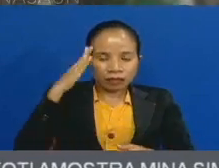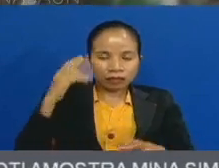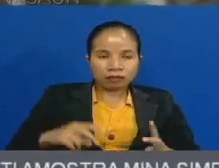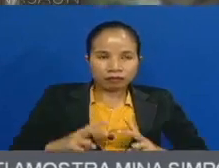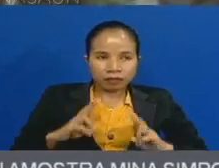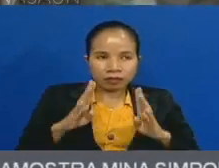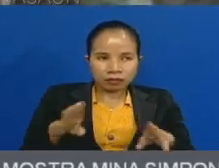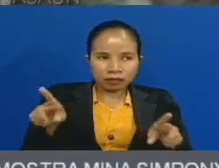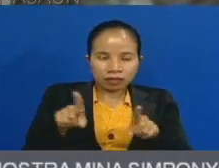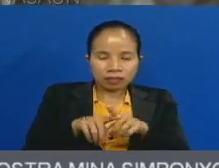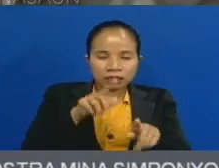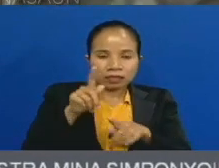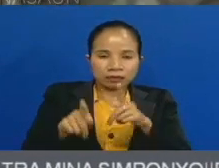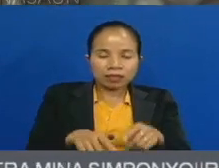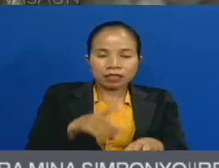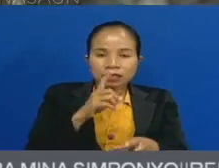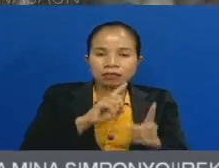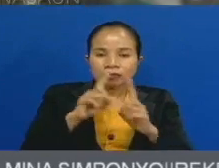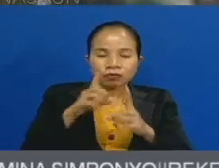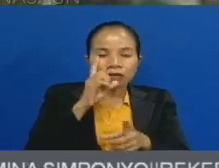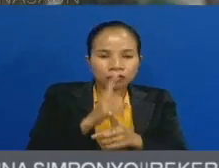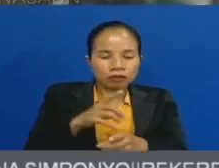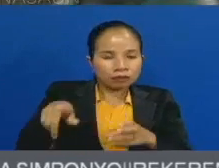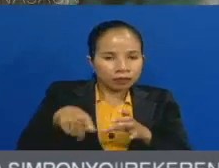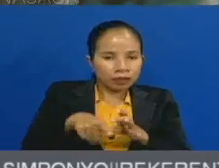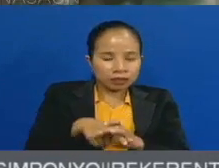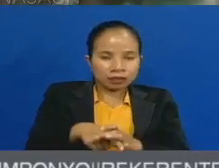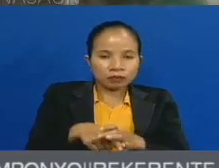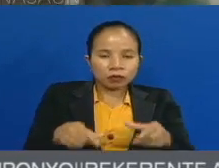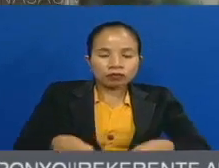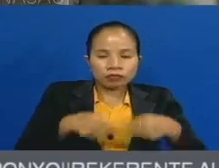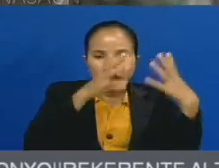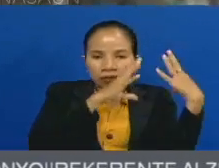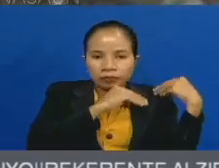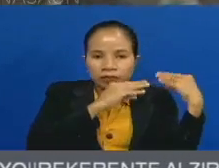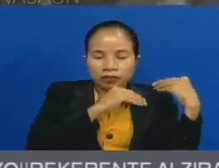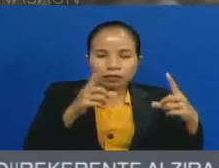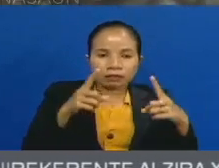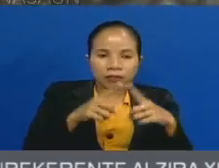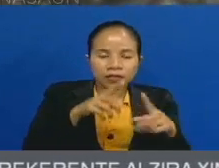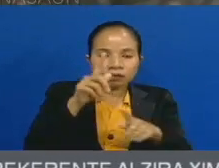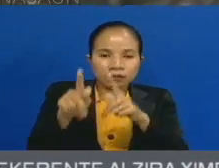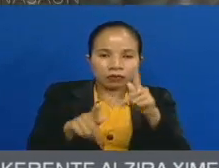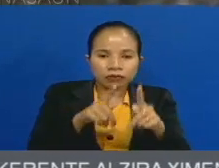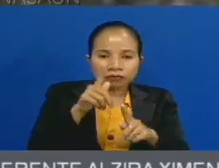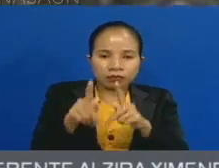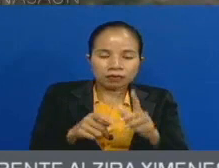saudoso, hanesang emeida nebe honesto, no ia criatividade, rode foi esperança a banha povo.